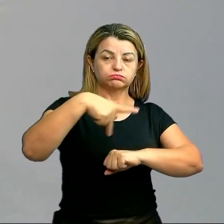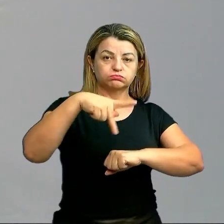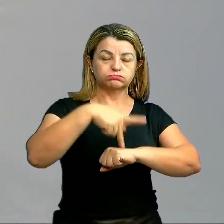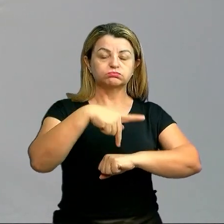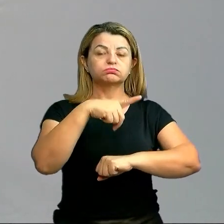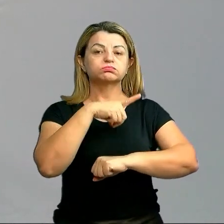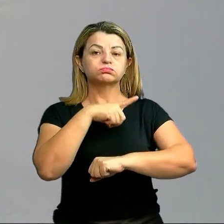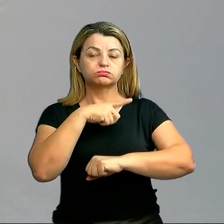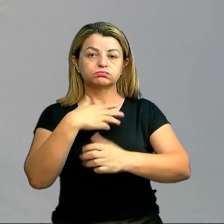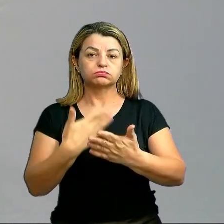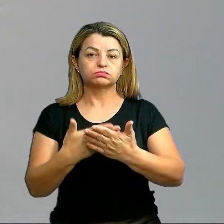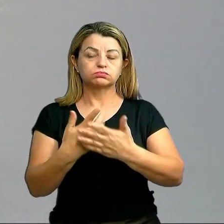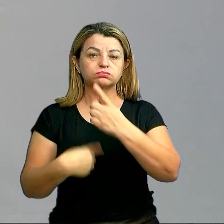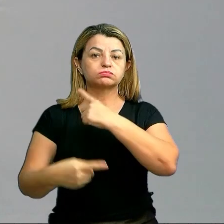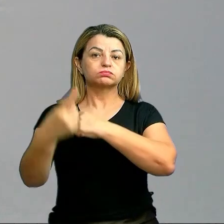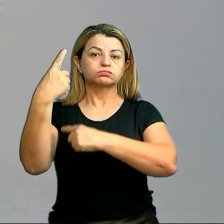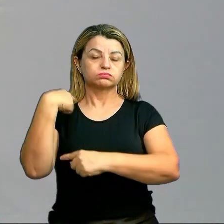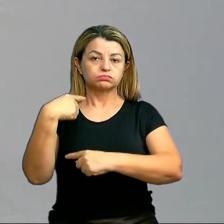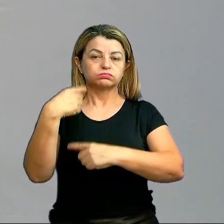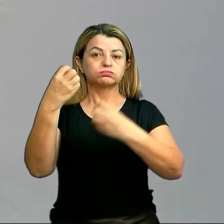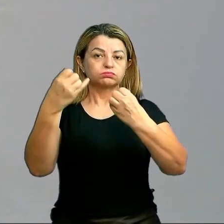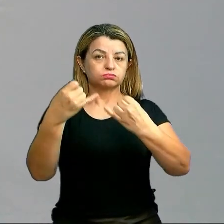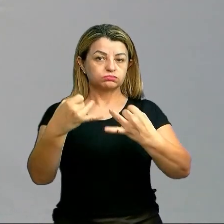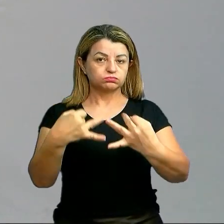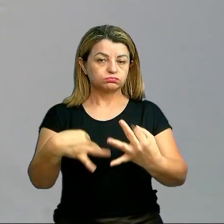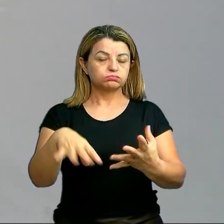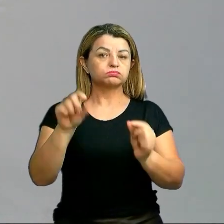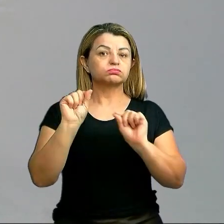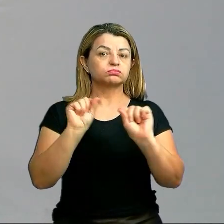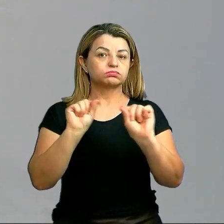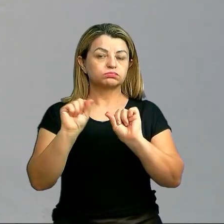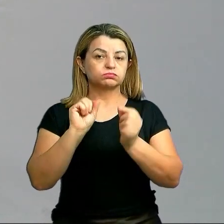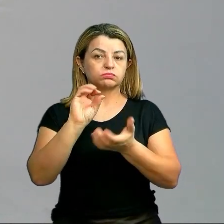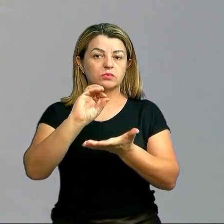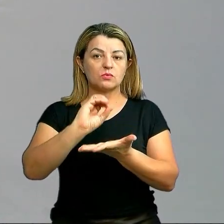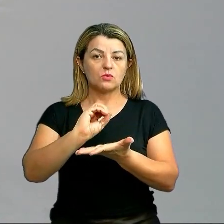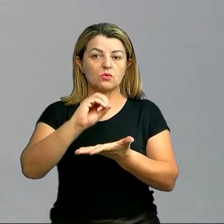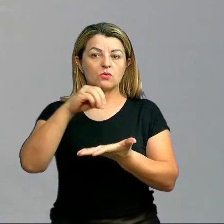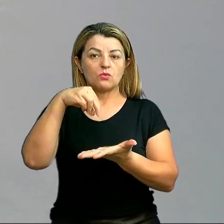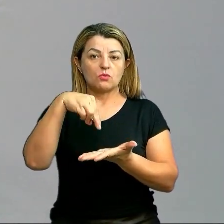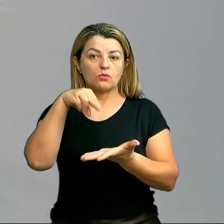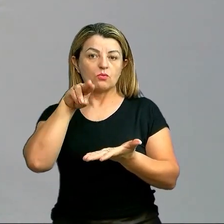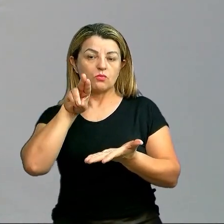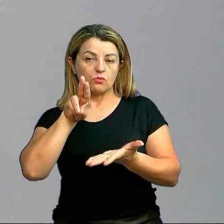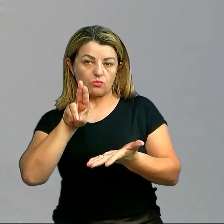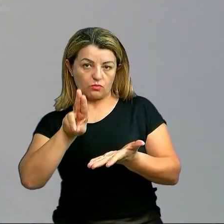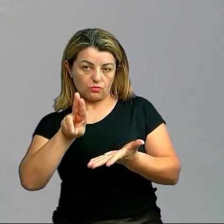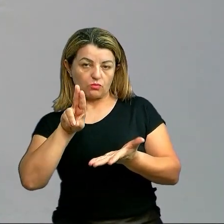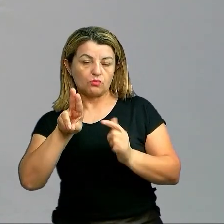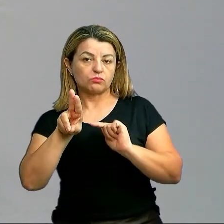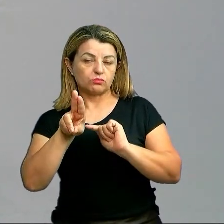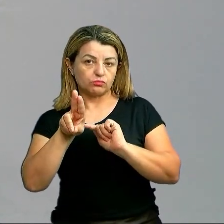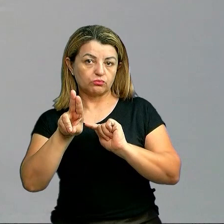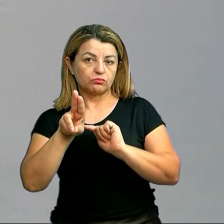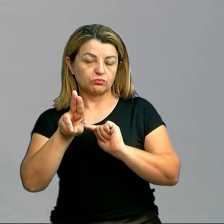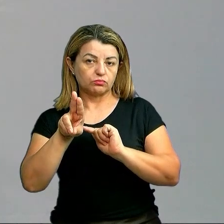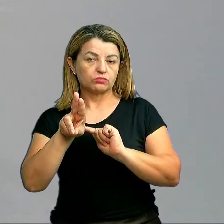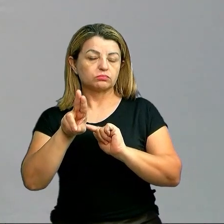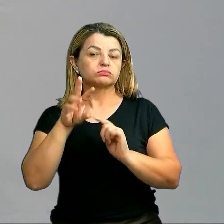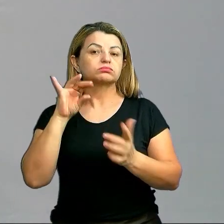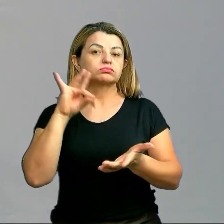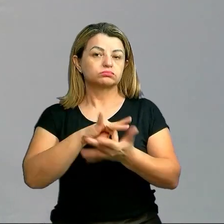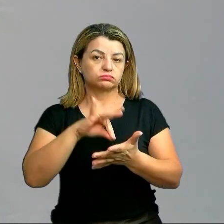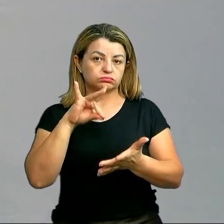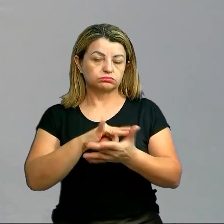falou basicamente sobre a ONU, Nós temos aí diversas bibliografias que falam sobre ela. A ONU é, com certeza,